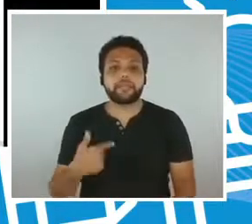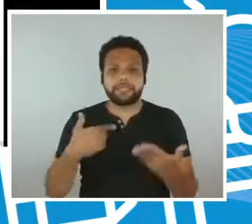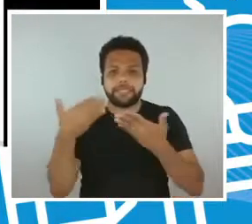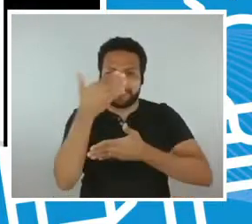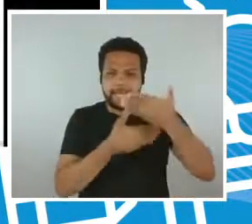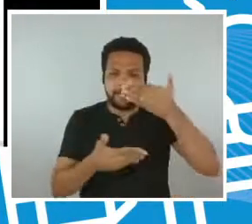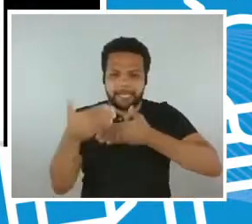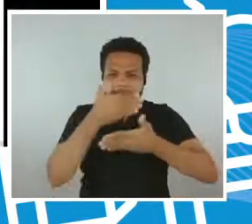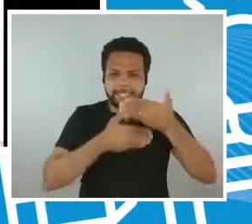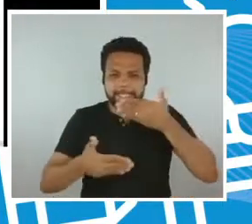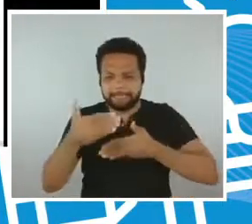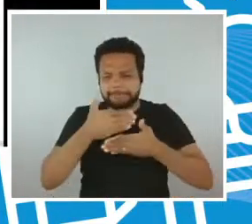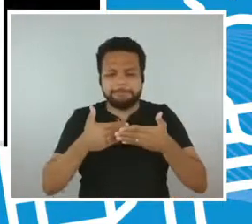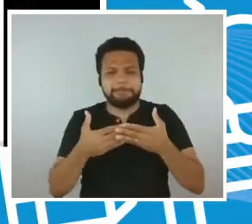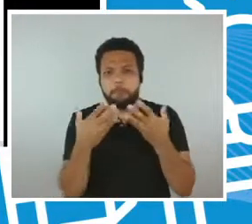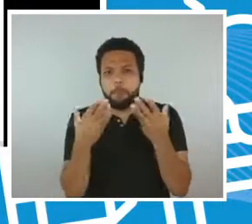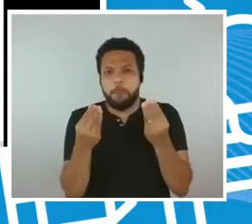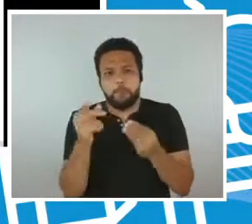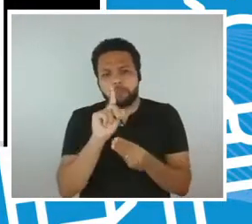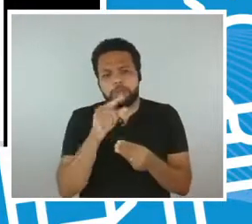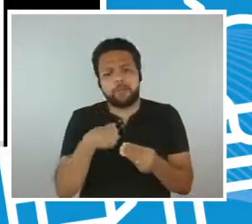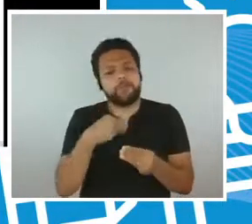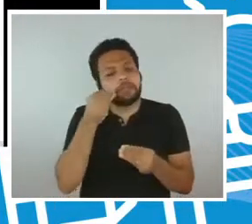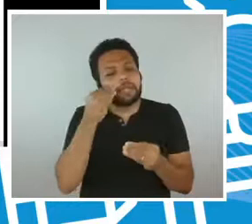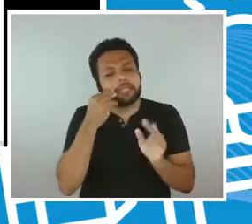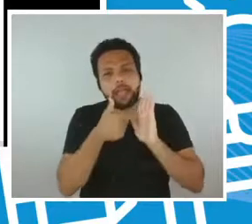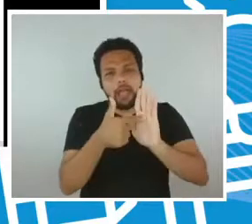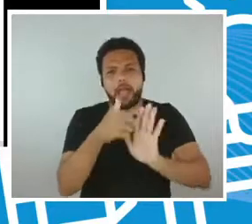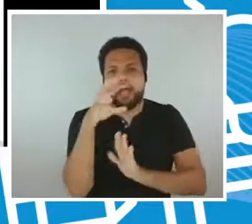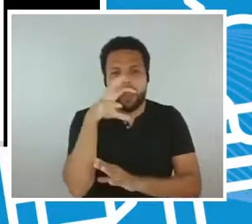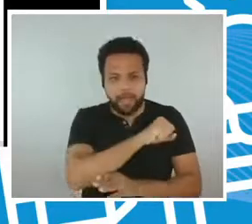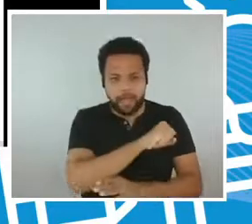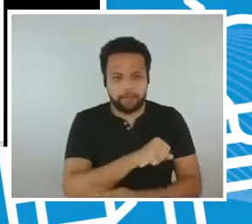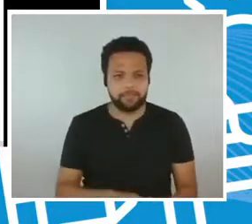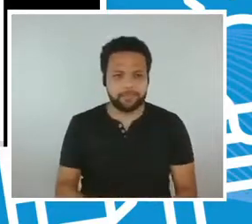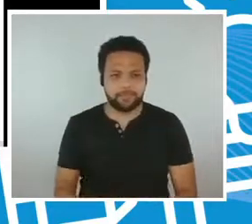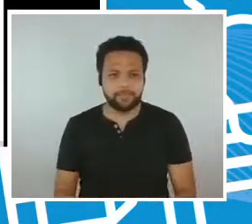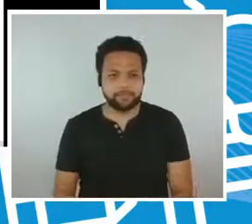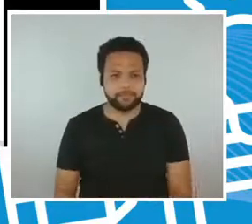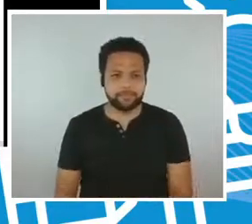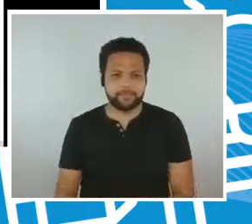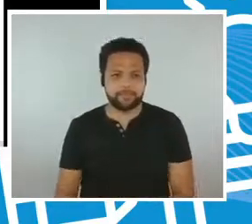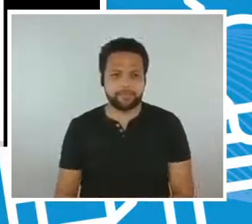ser inteligível, mas ser rápido também, né?